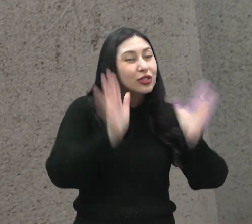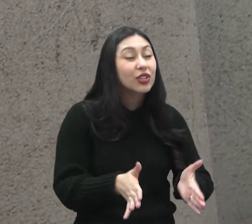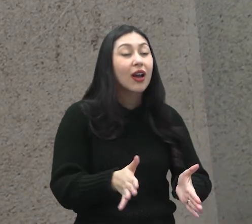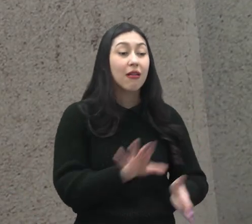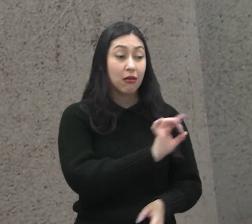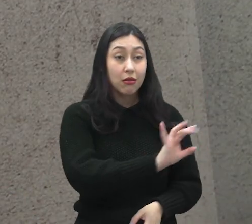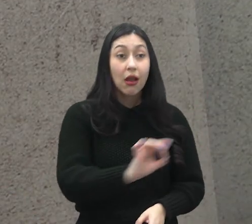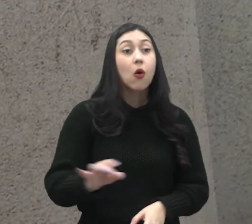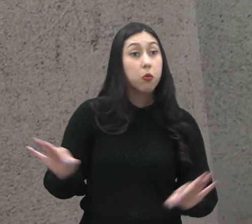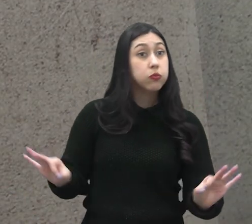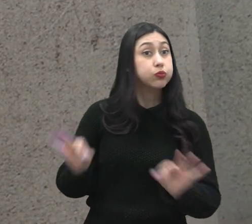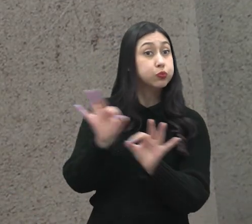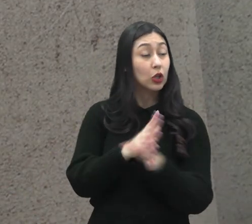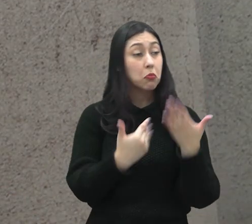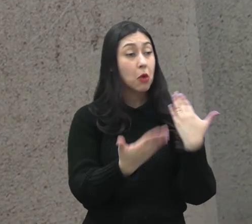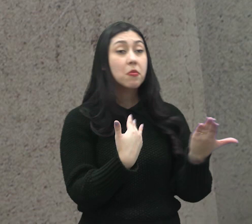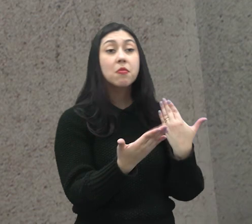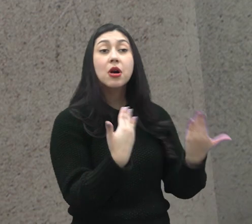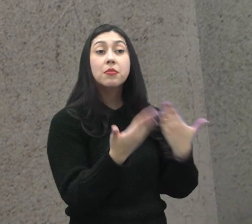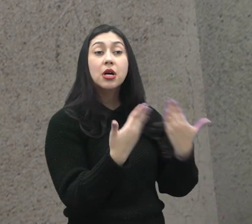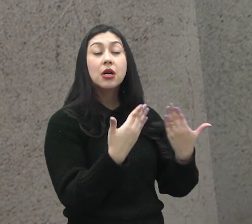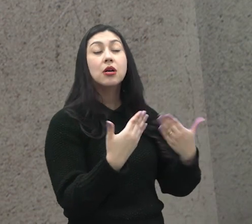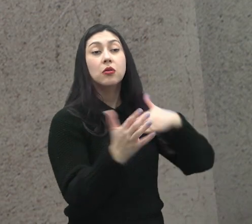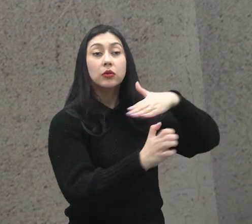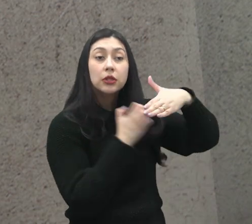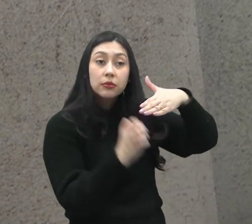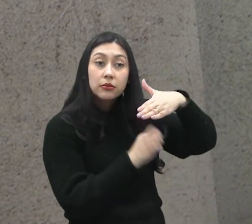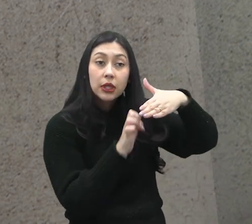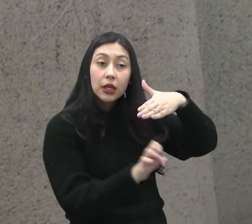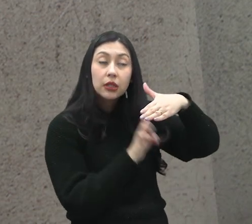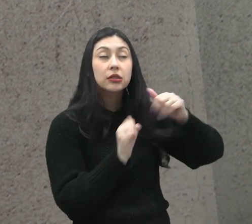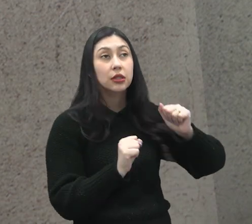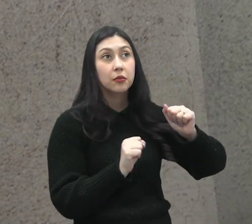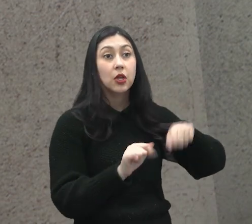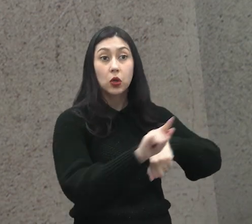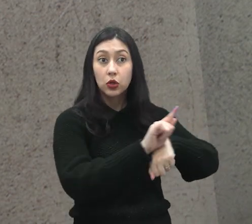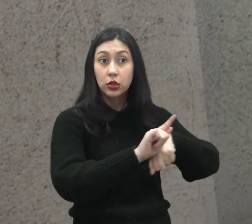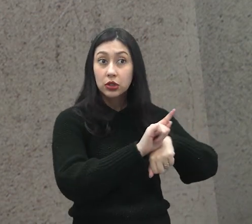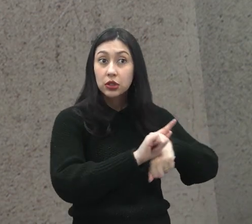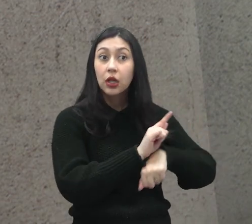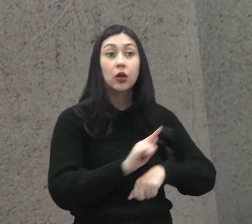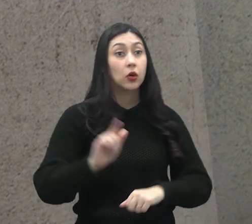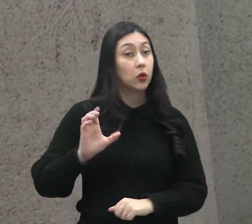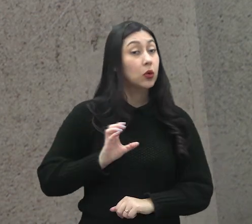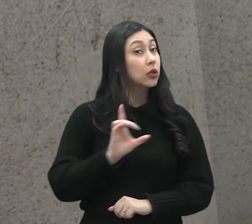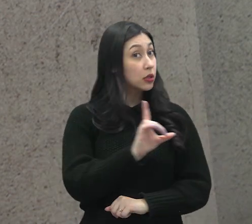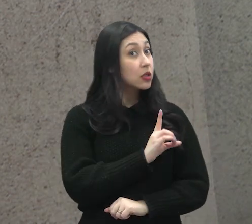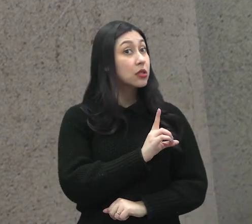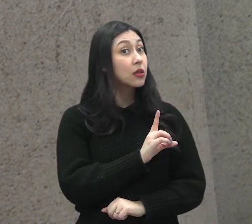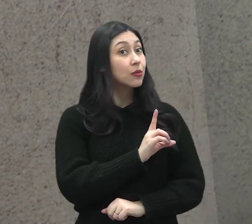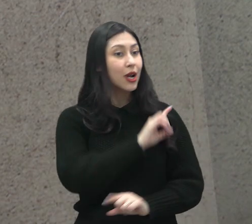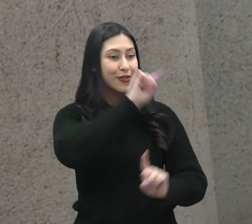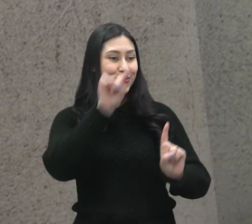fazer sua parte e também ter um diálogo, um canal aberto com a empresa, com a coordenação, a direção, né, para